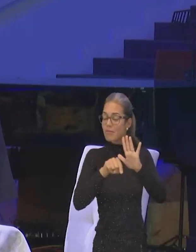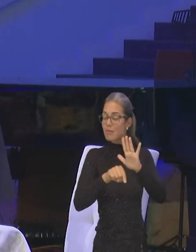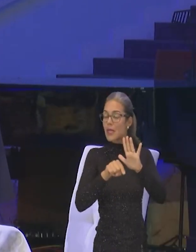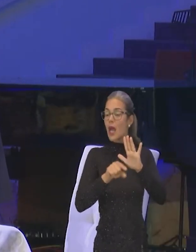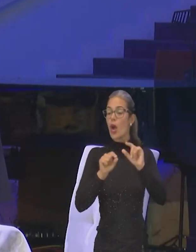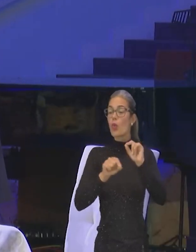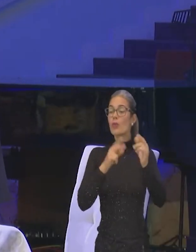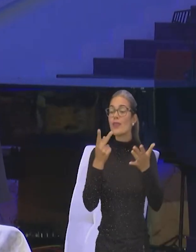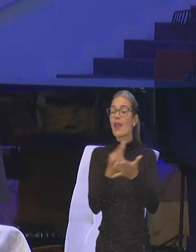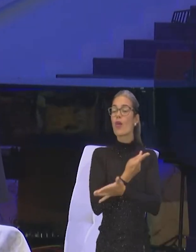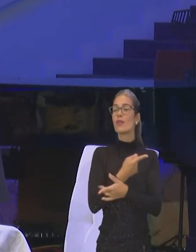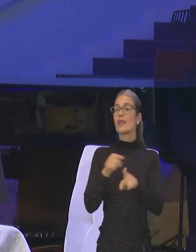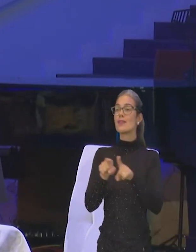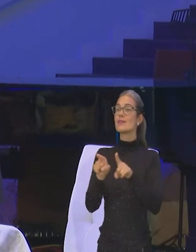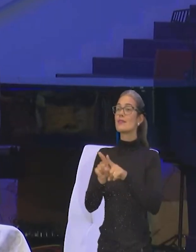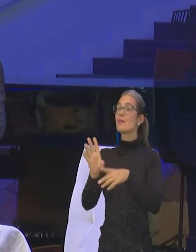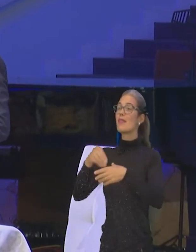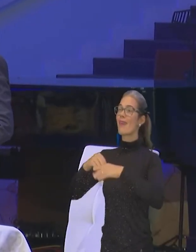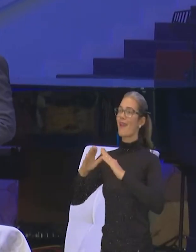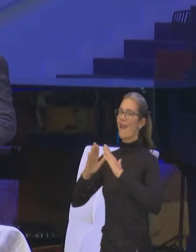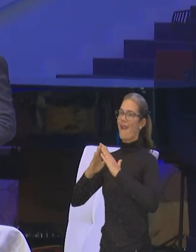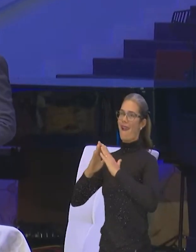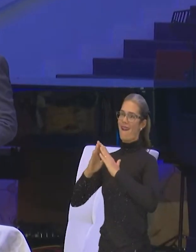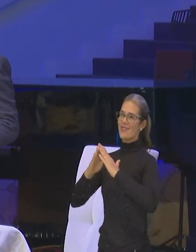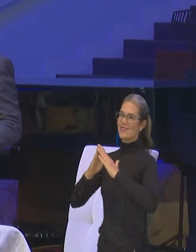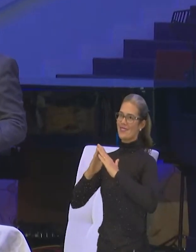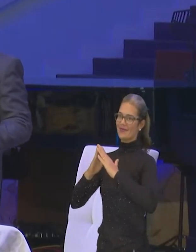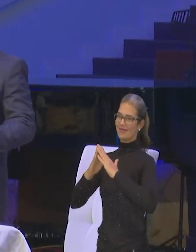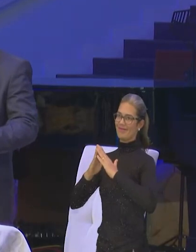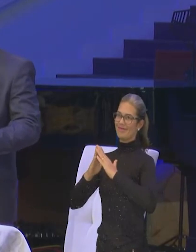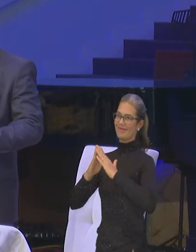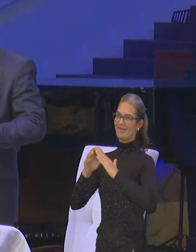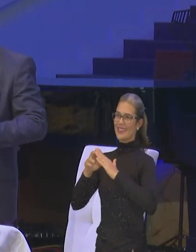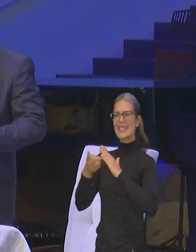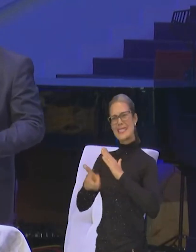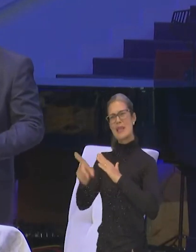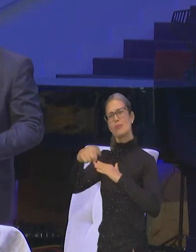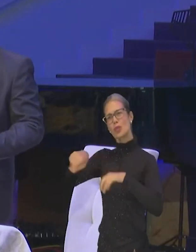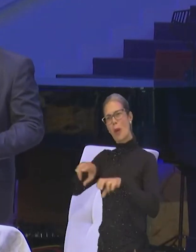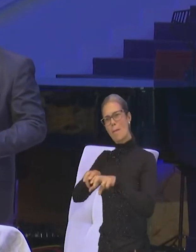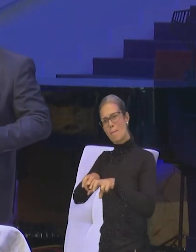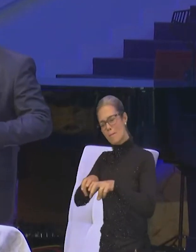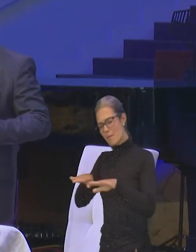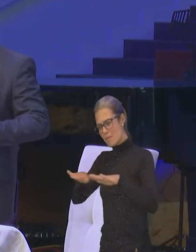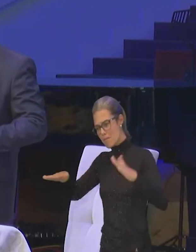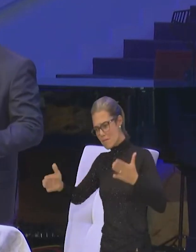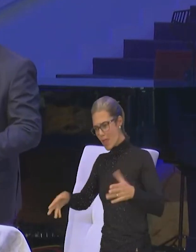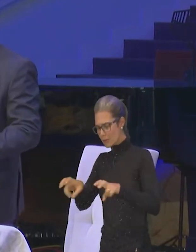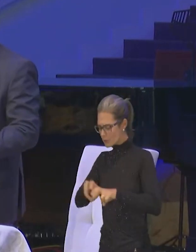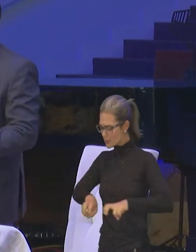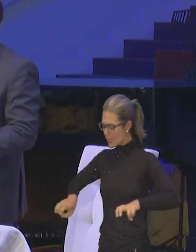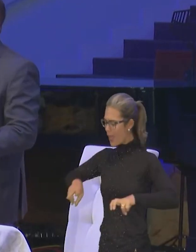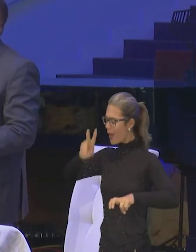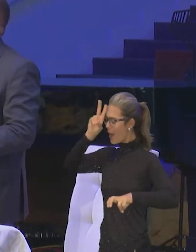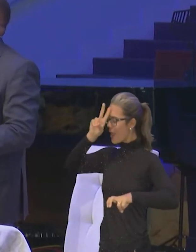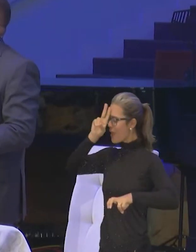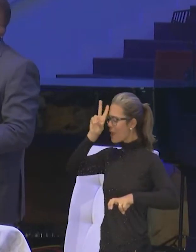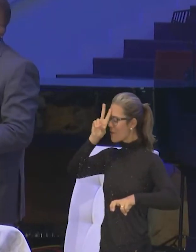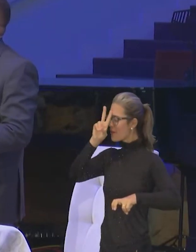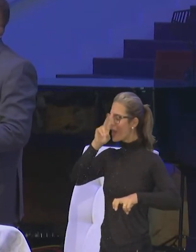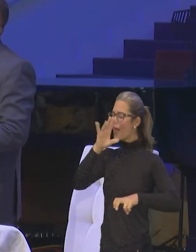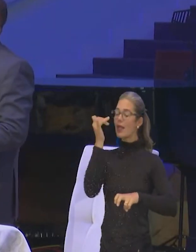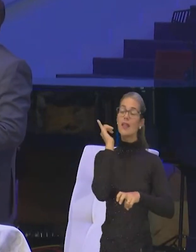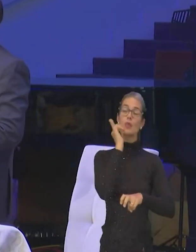casas. Nesta manhã, eu gostaria de trazer esse significado transformador que